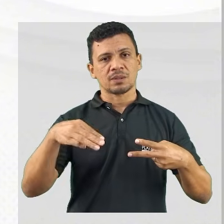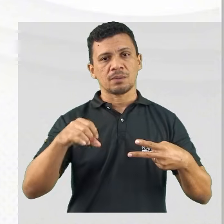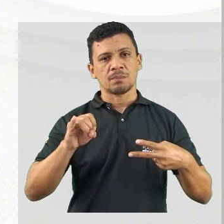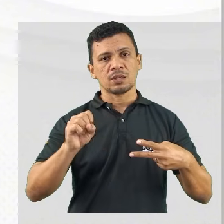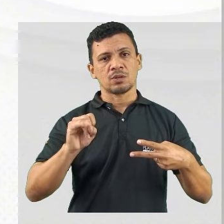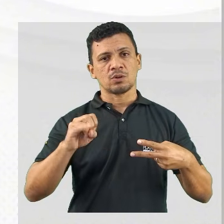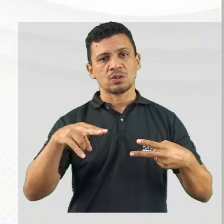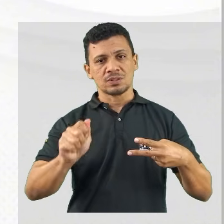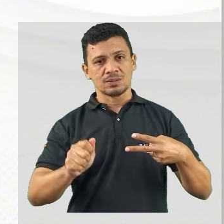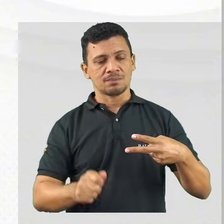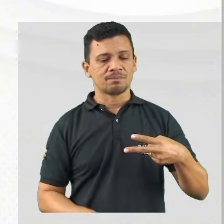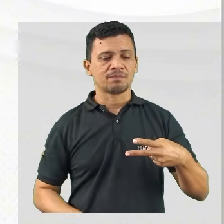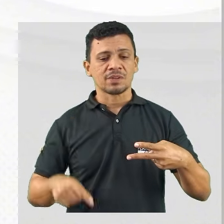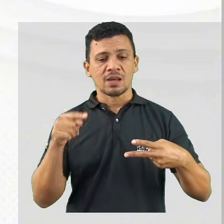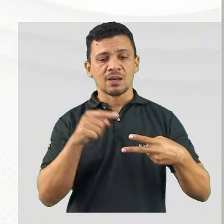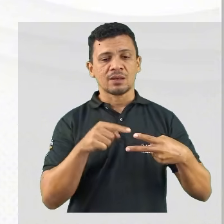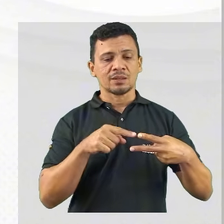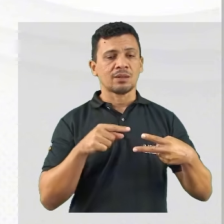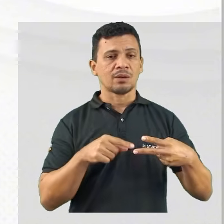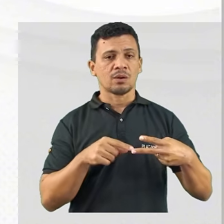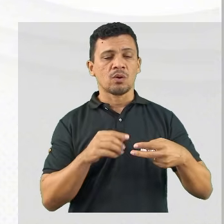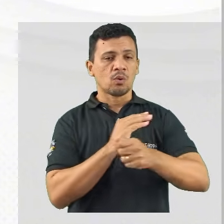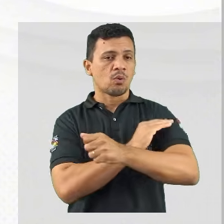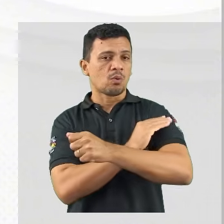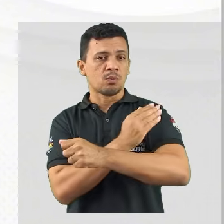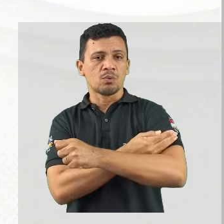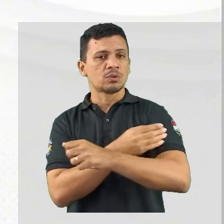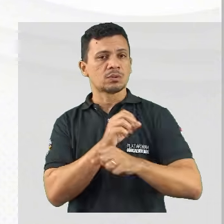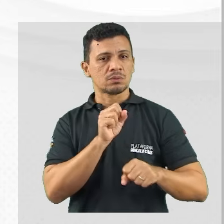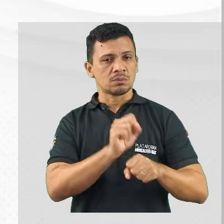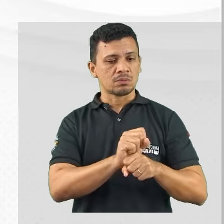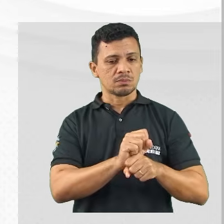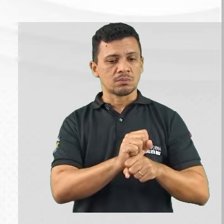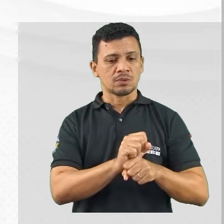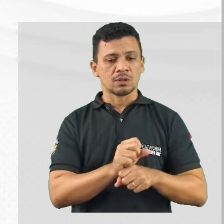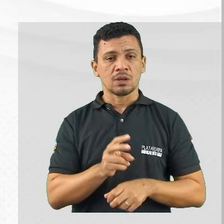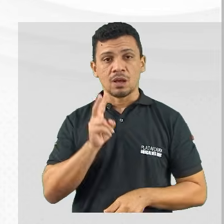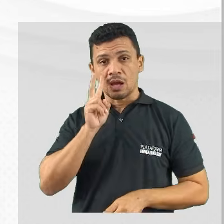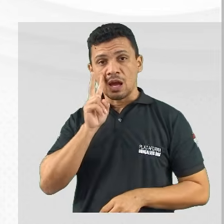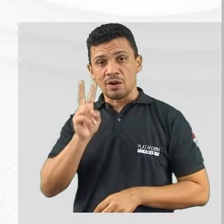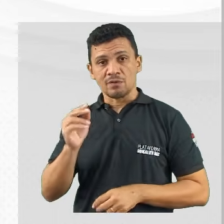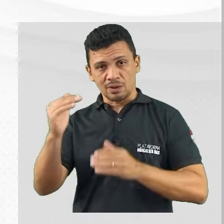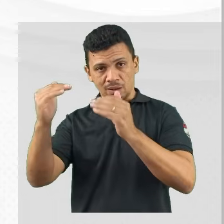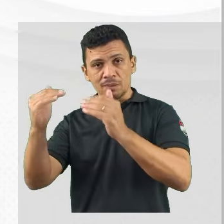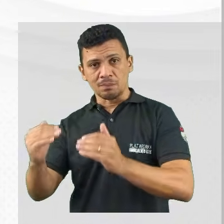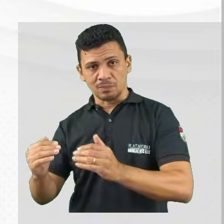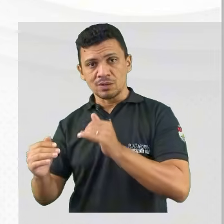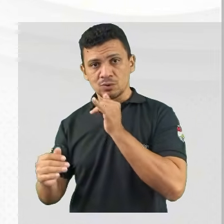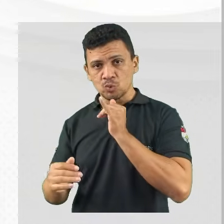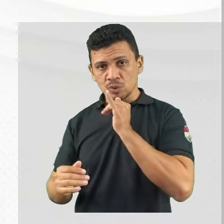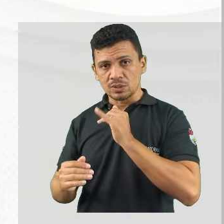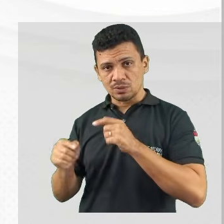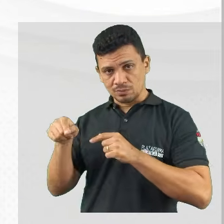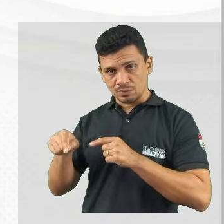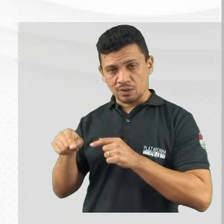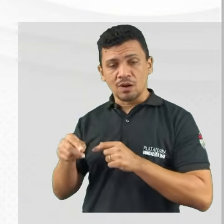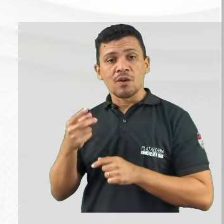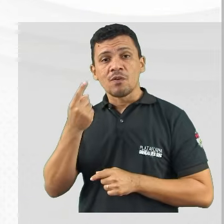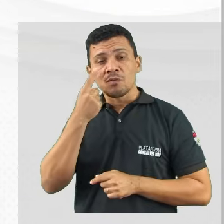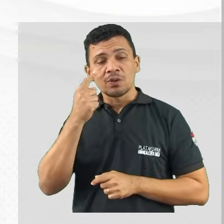que está relaxado e nesse exemplo, ó, a gente pode ver um músculo contraído. Uma proteína